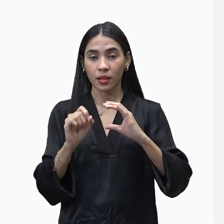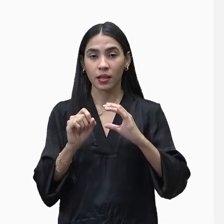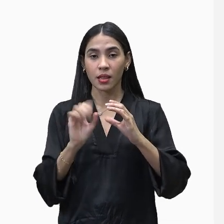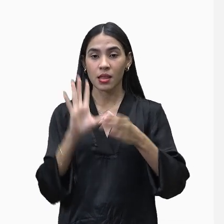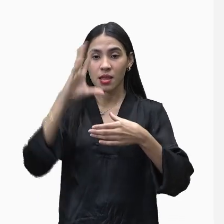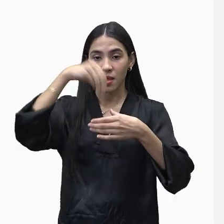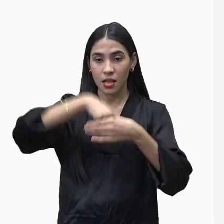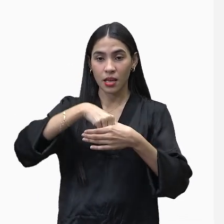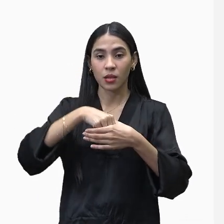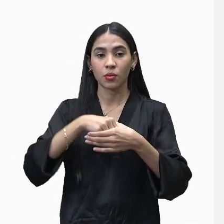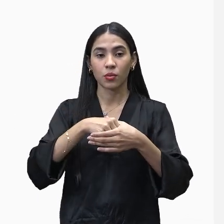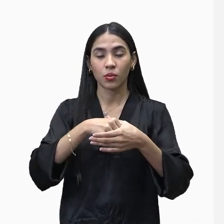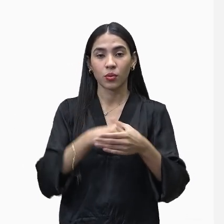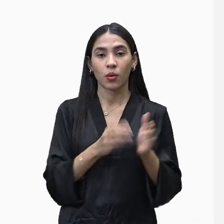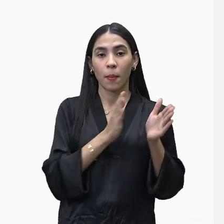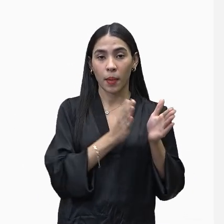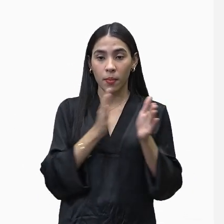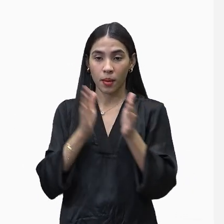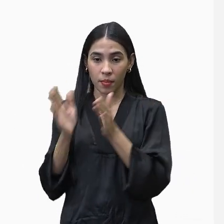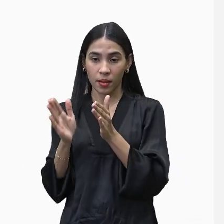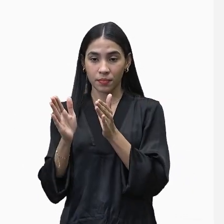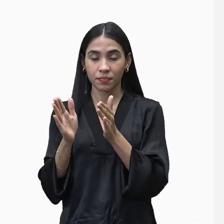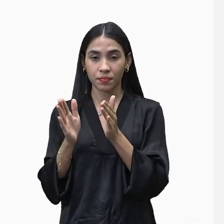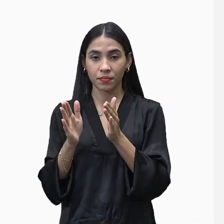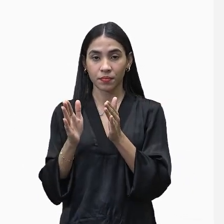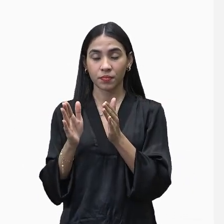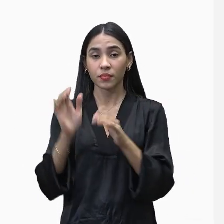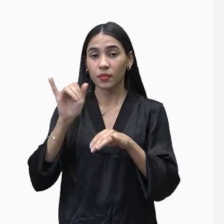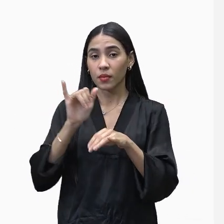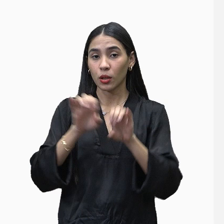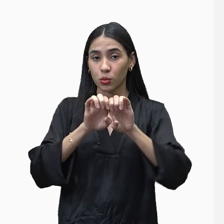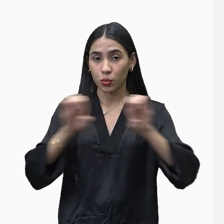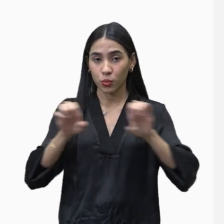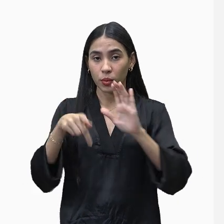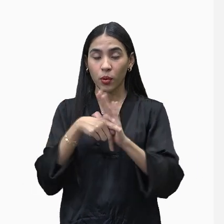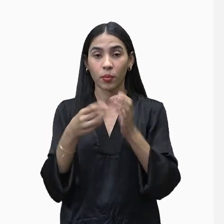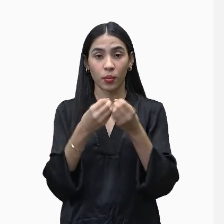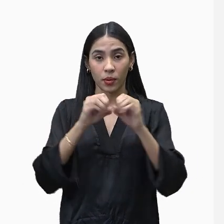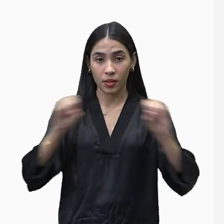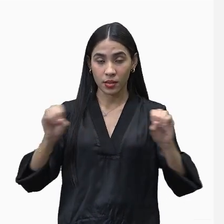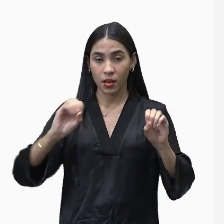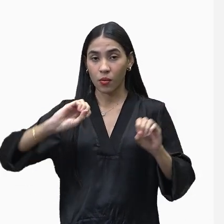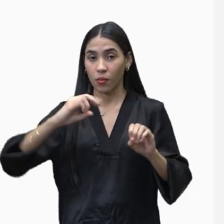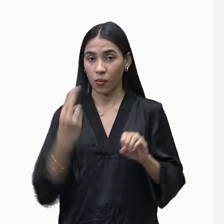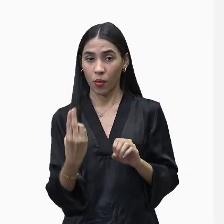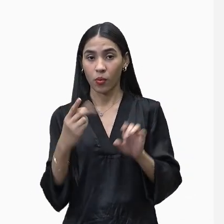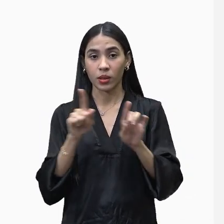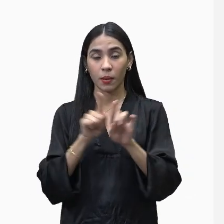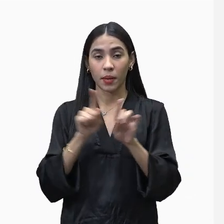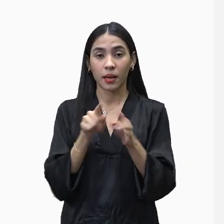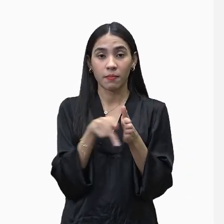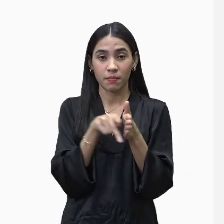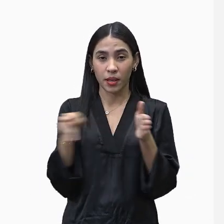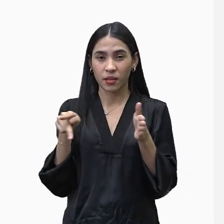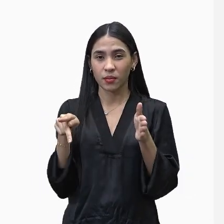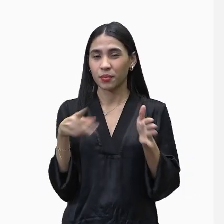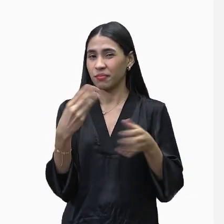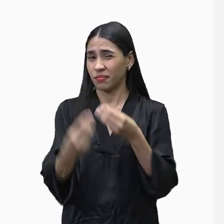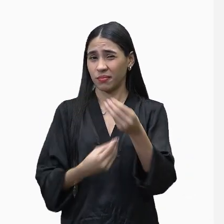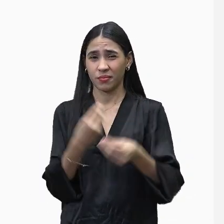inversão da ordem direta dos elementos de uma oração ou período. Como